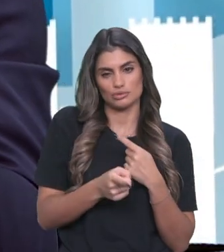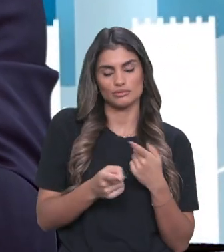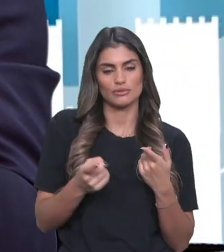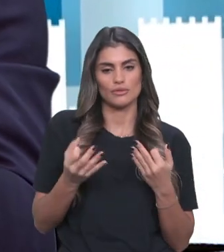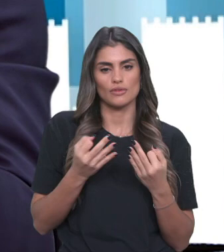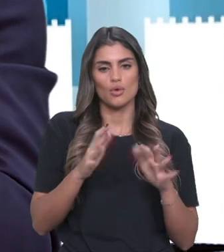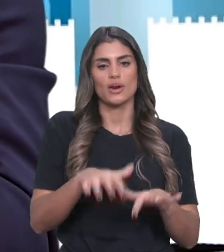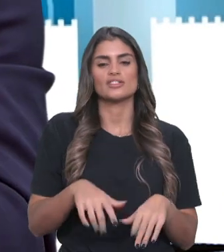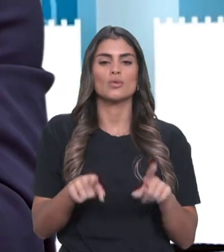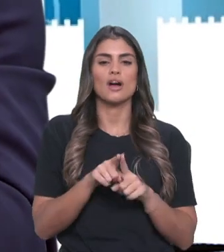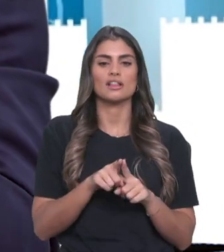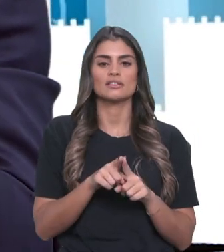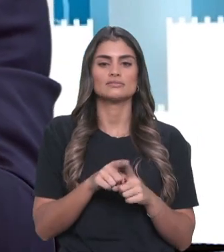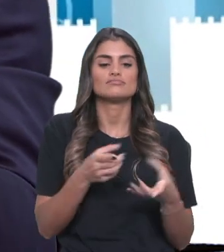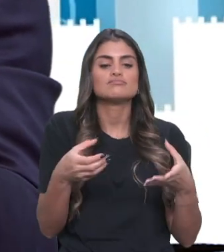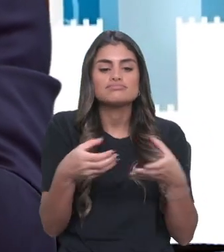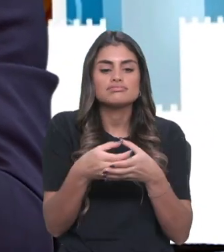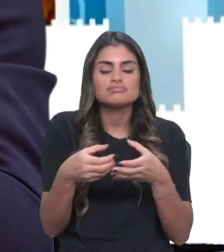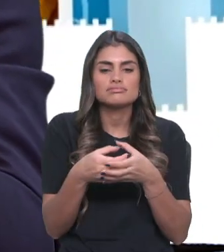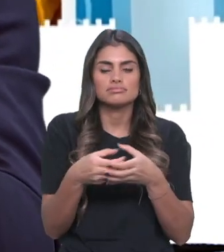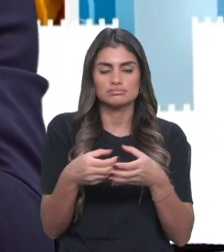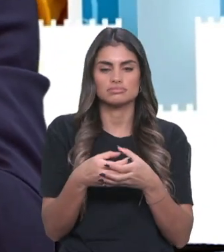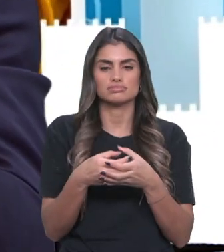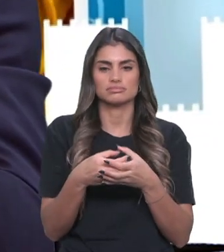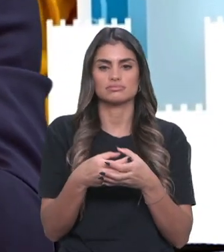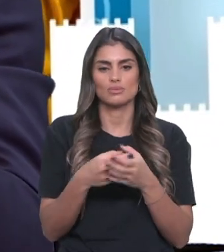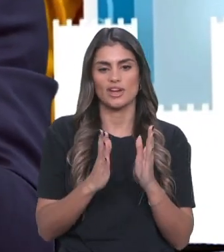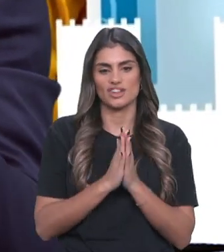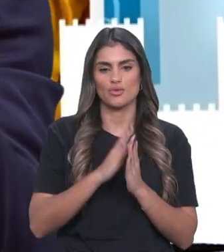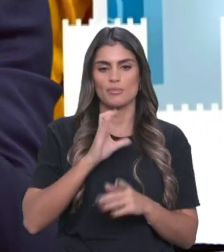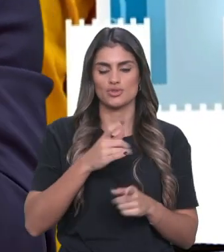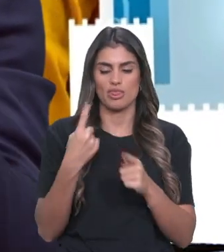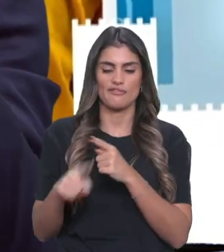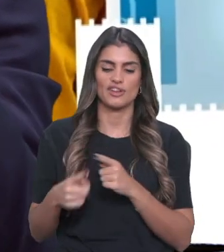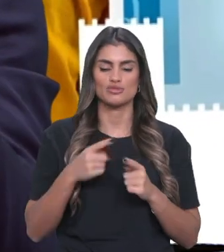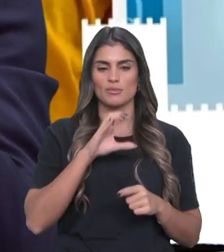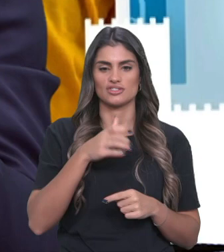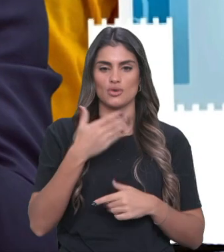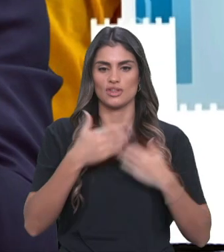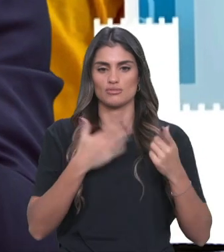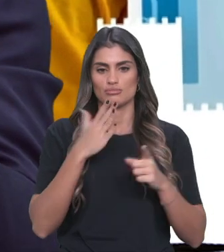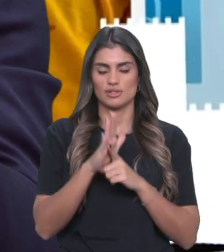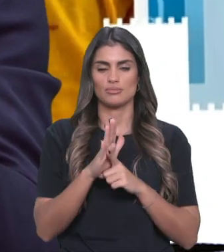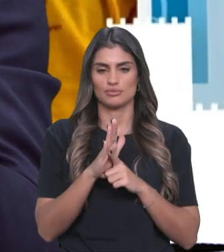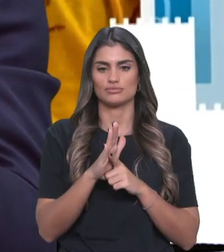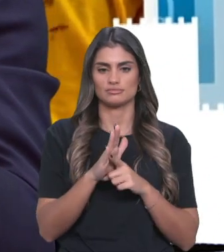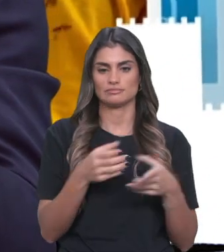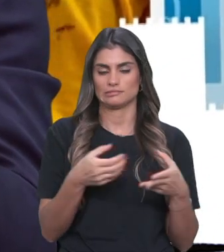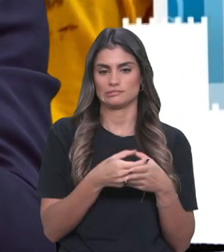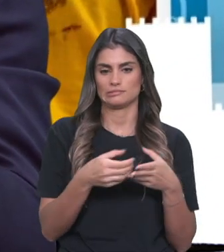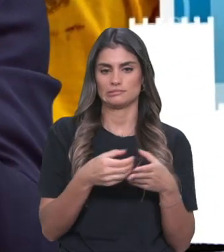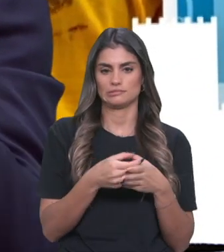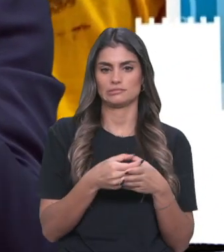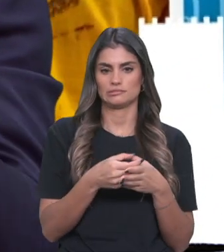congresso é mais no sentido de congregar a Igreja de um país ou de vários países, como acontece com o Congresso Eucarístico Internacional, que vai